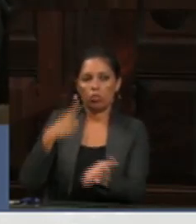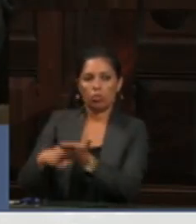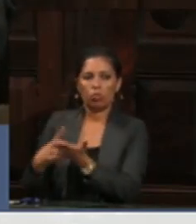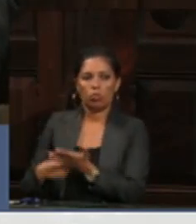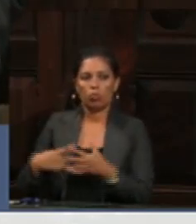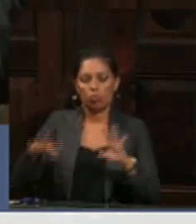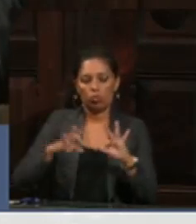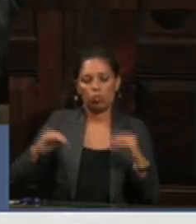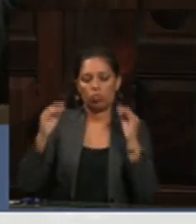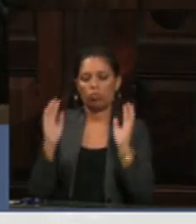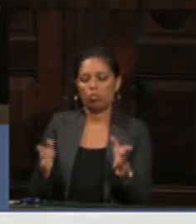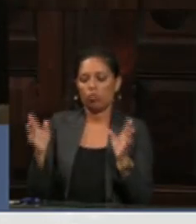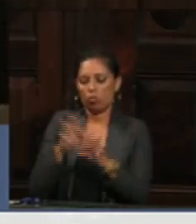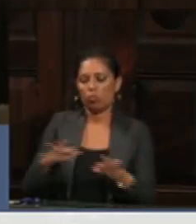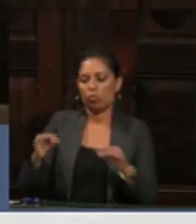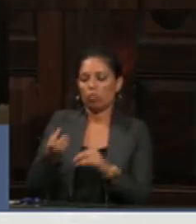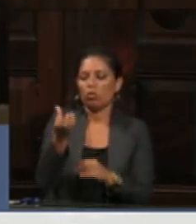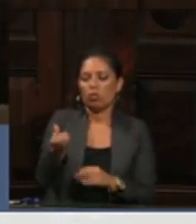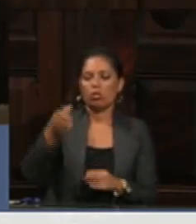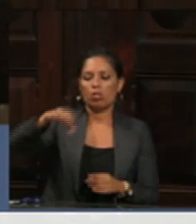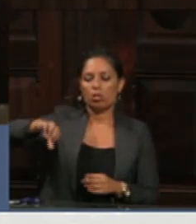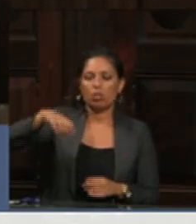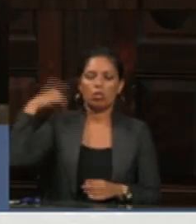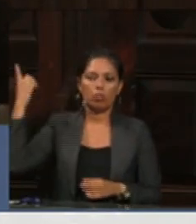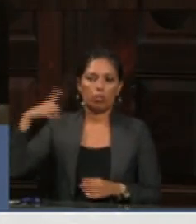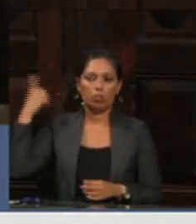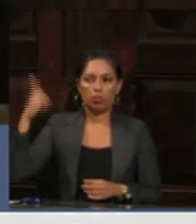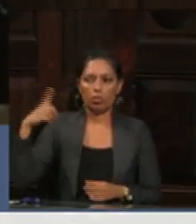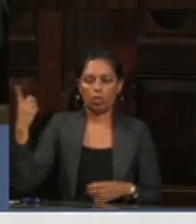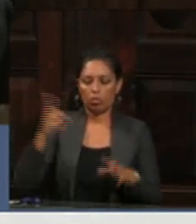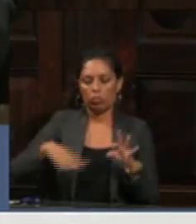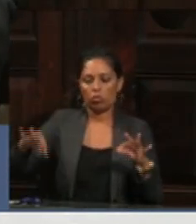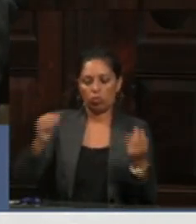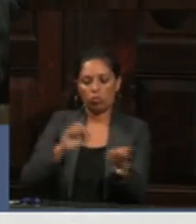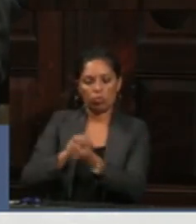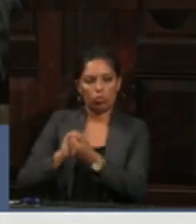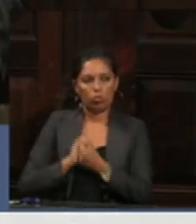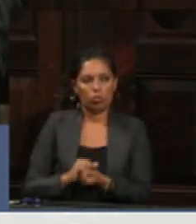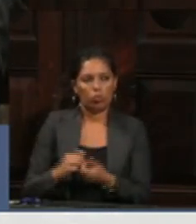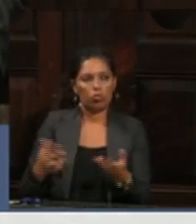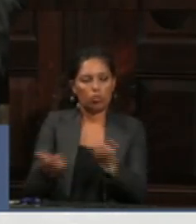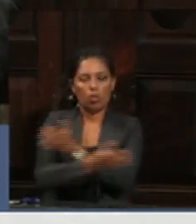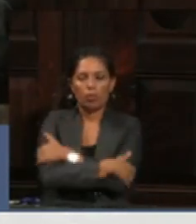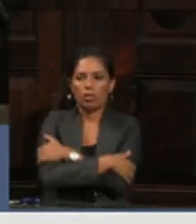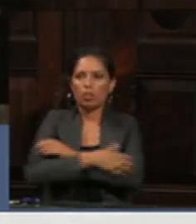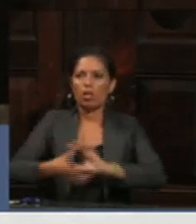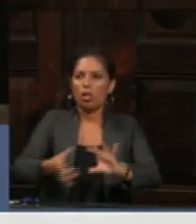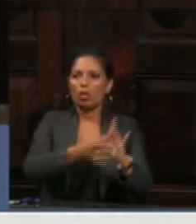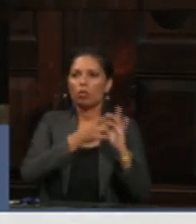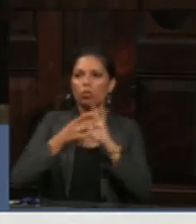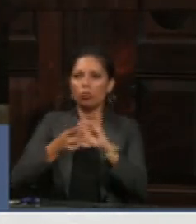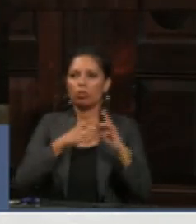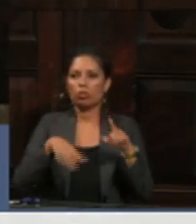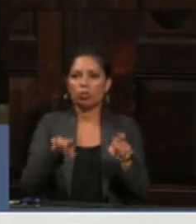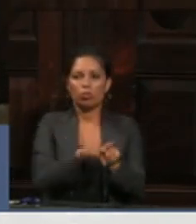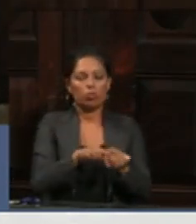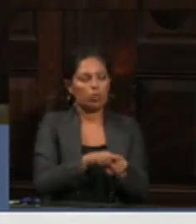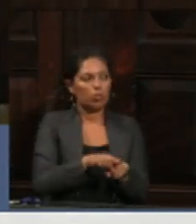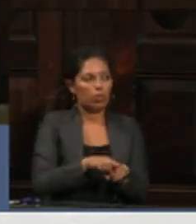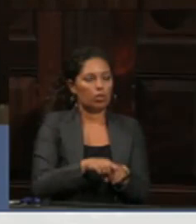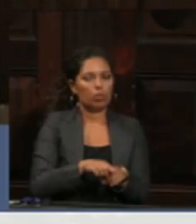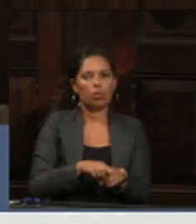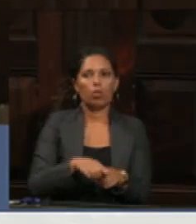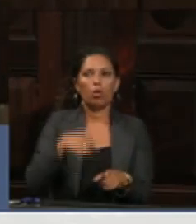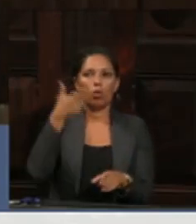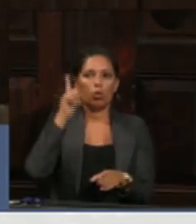demais companheiros, os outros 69 deputados e deputadas, estão abraçados nessa causa também. Como